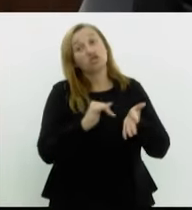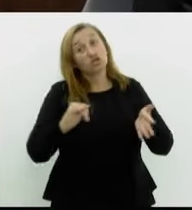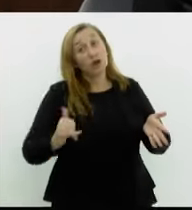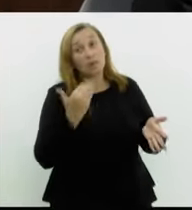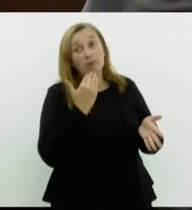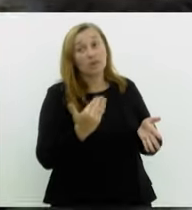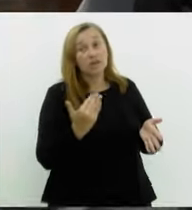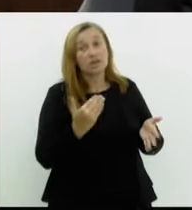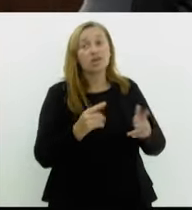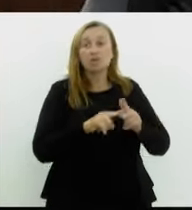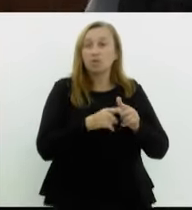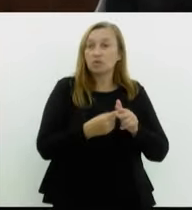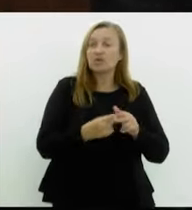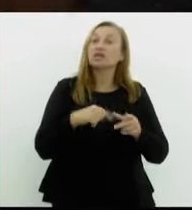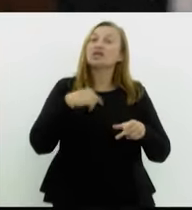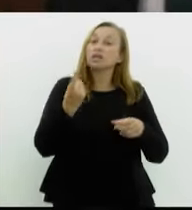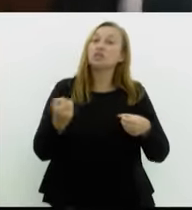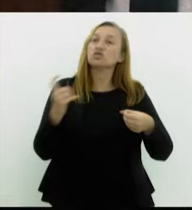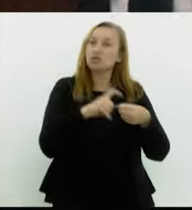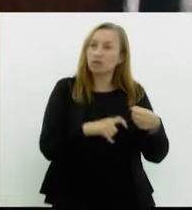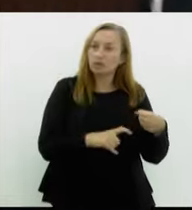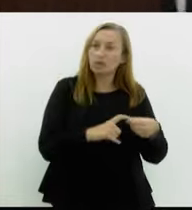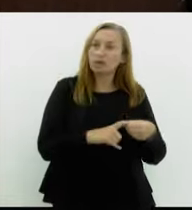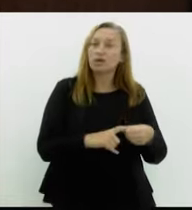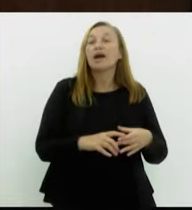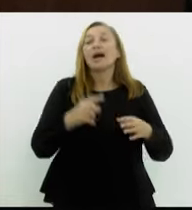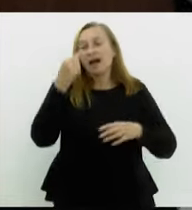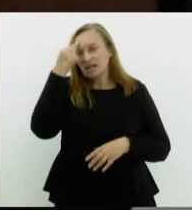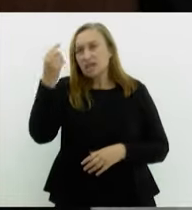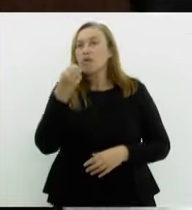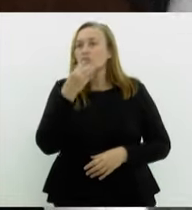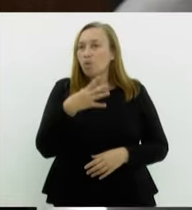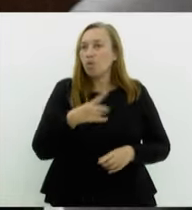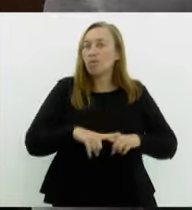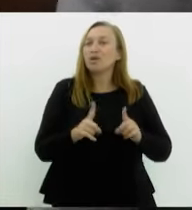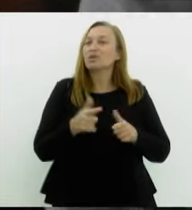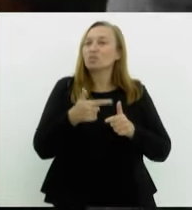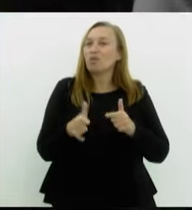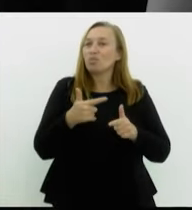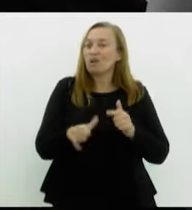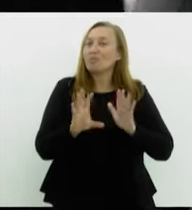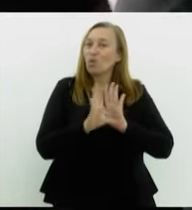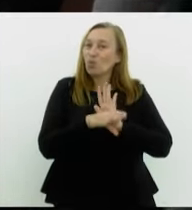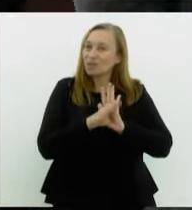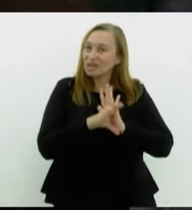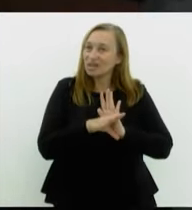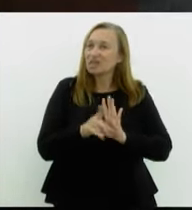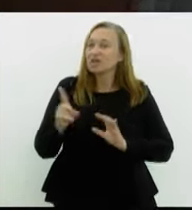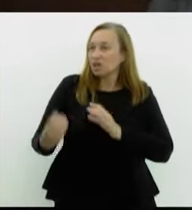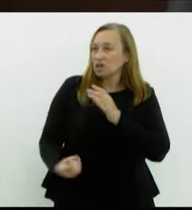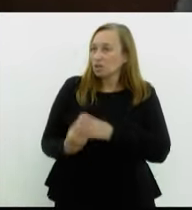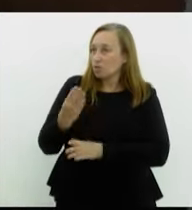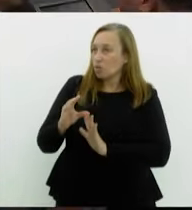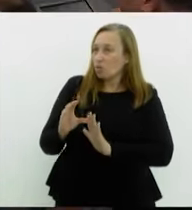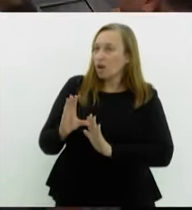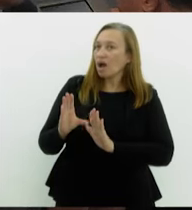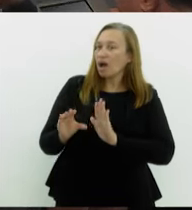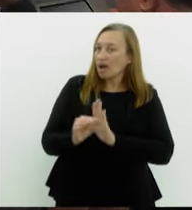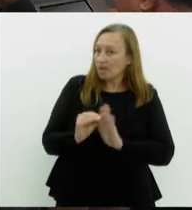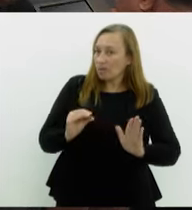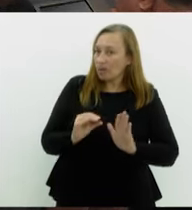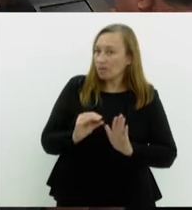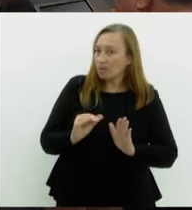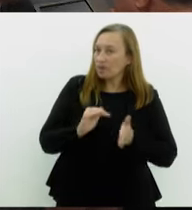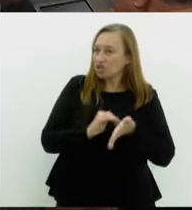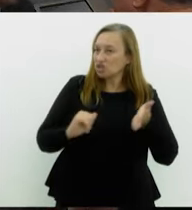depois refaz, reformular o projeto. A ideia é boa, o problema é o conceito. Vossa Excelência fez uma emenda para excluir... as contas